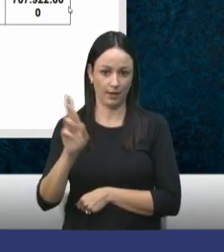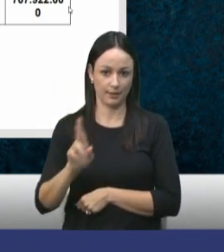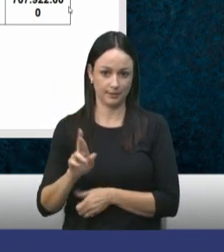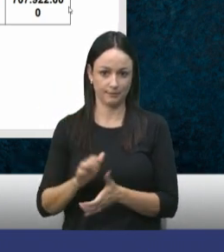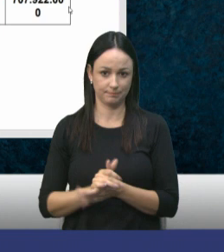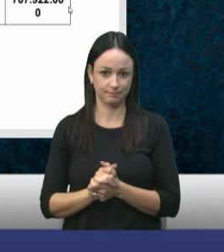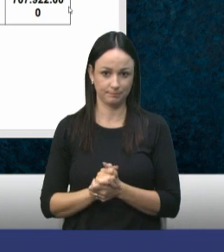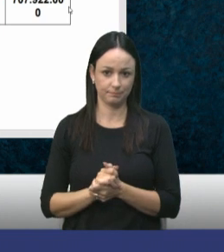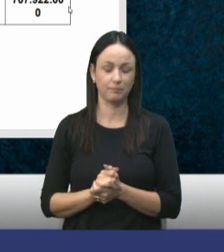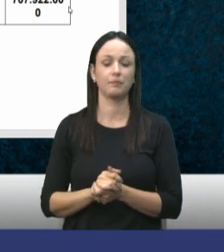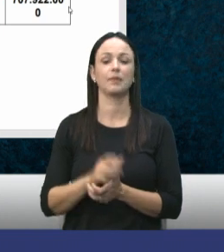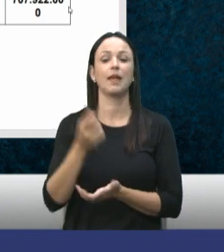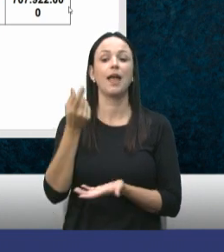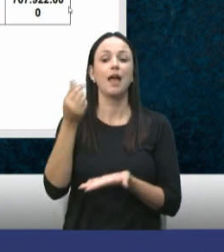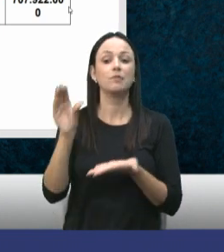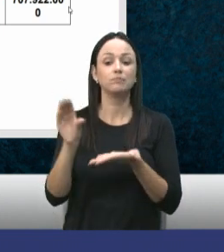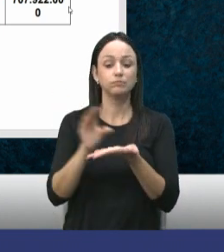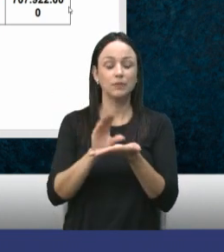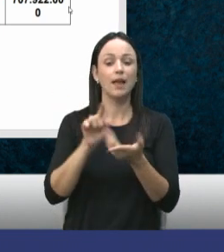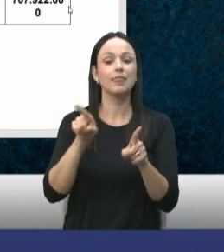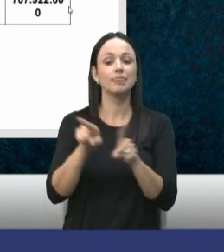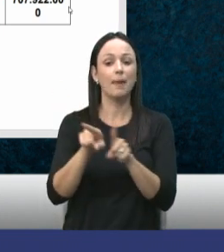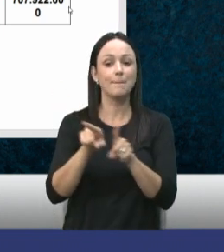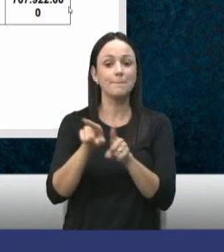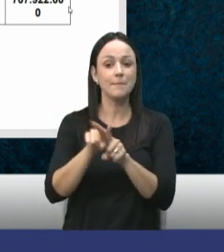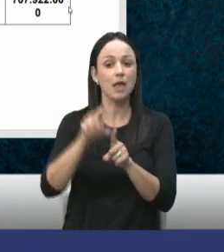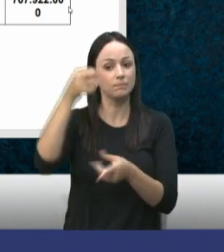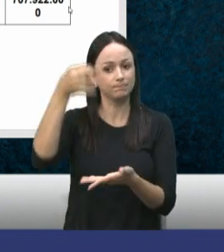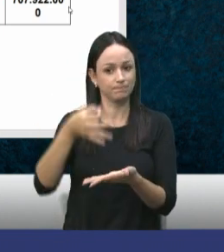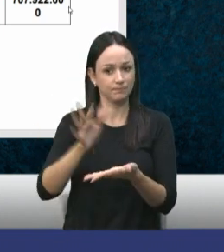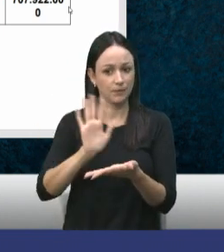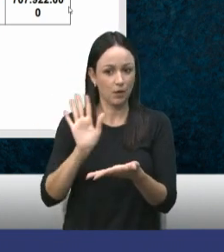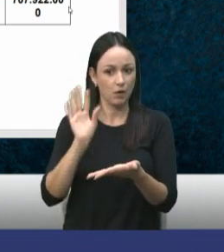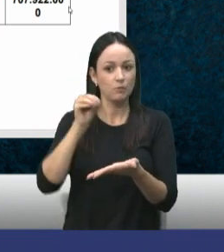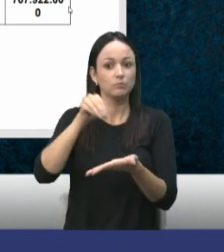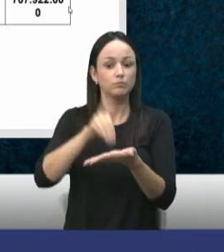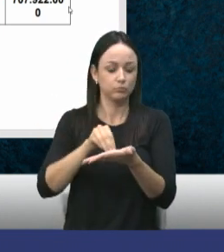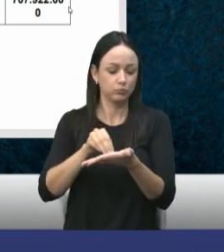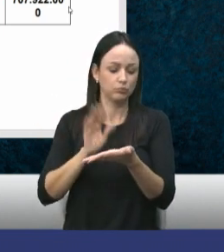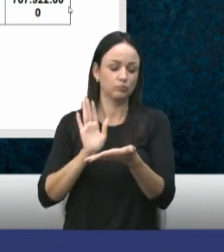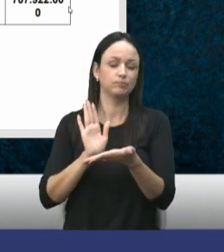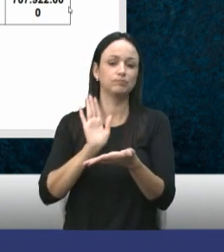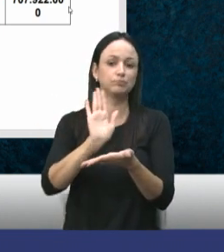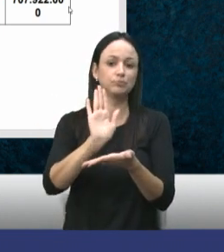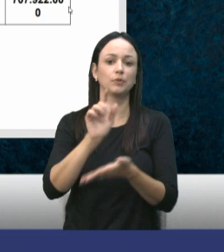R$670.884.000. Receita prevista para 2024,